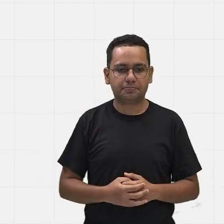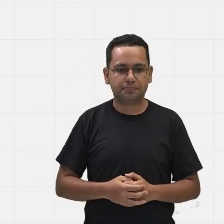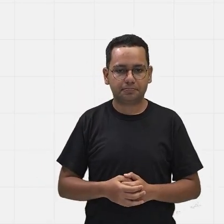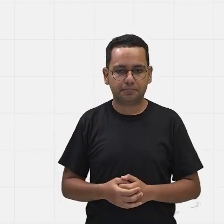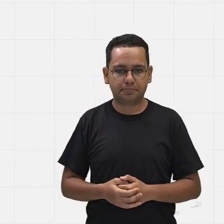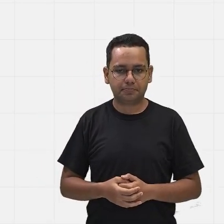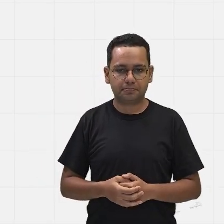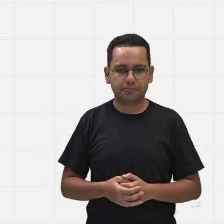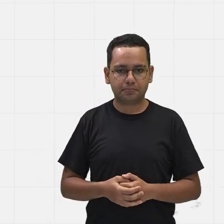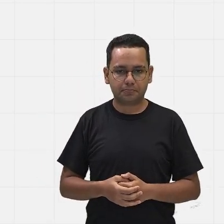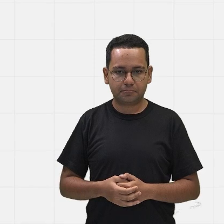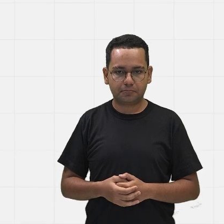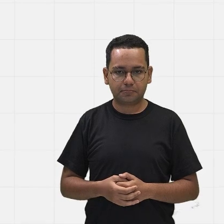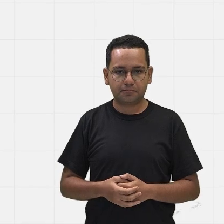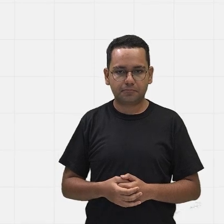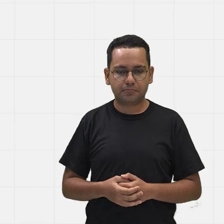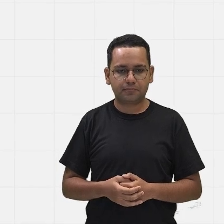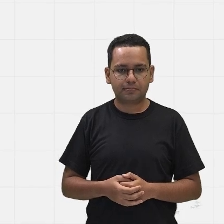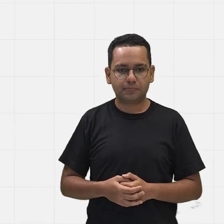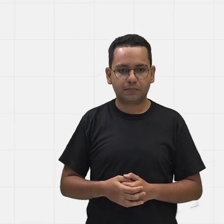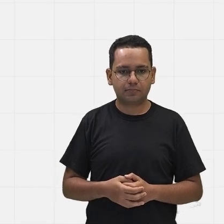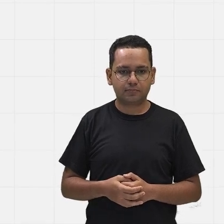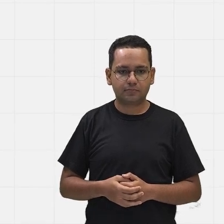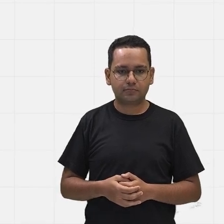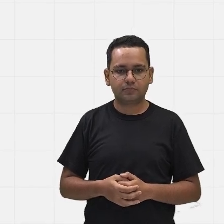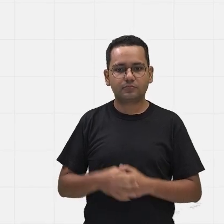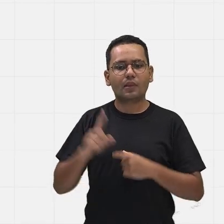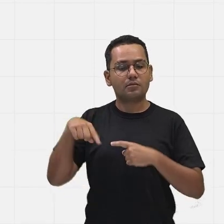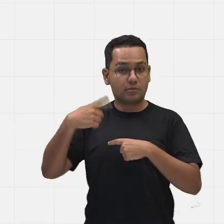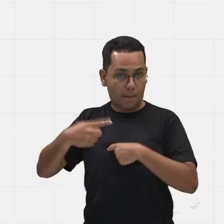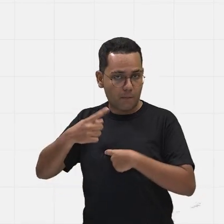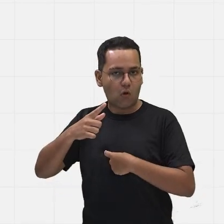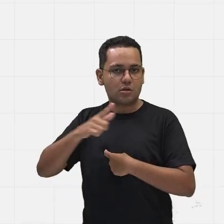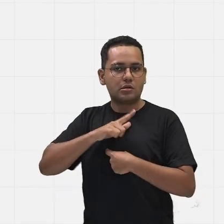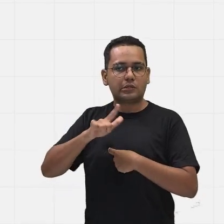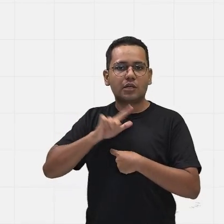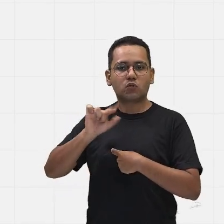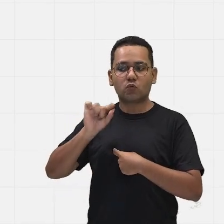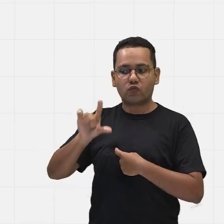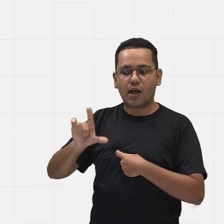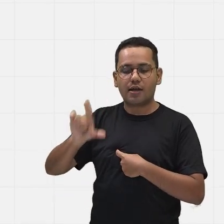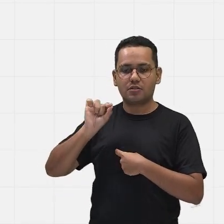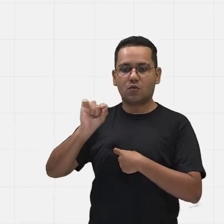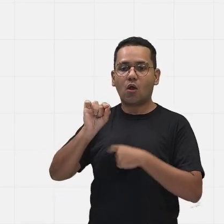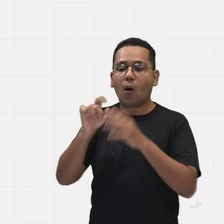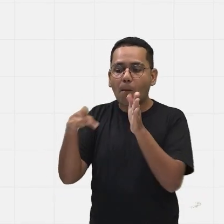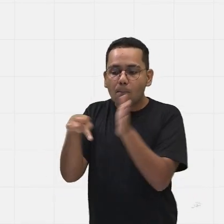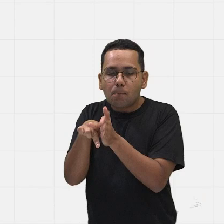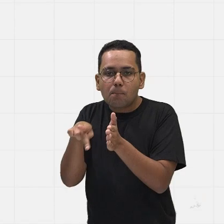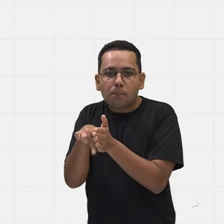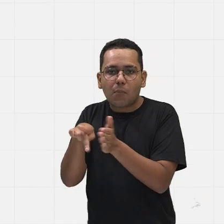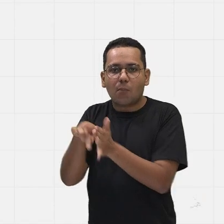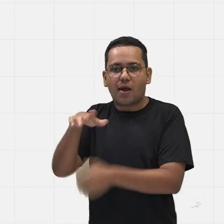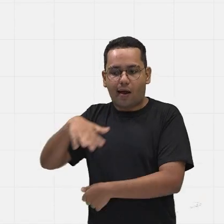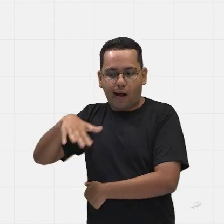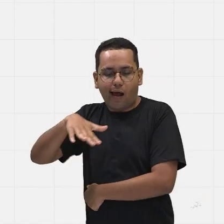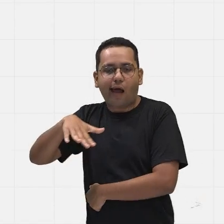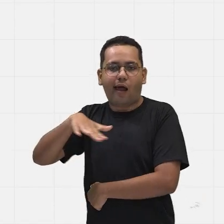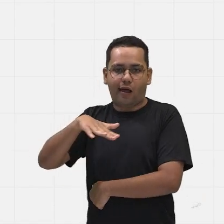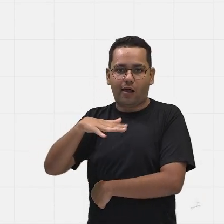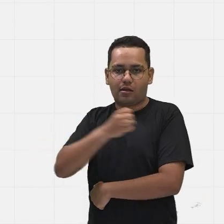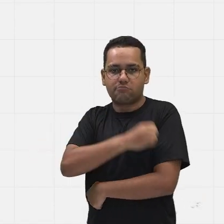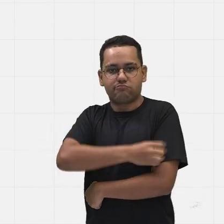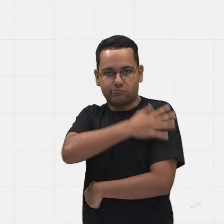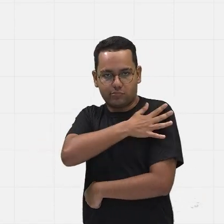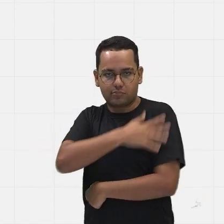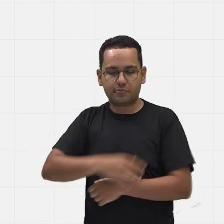Após isso, você vai selecionar o canal correspondente com a série da sua turma, entendeu? Você